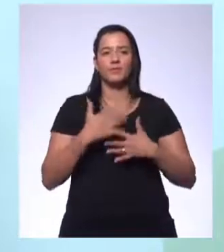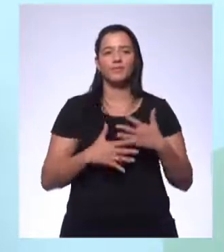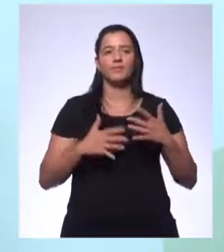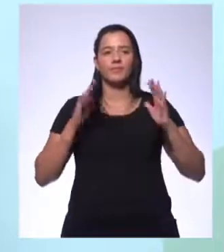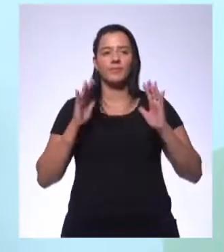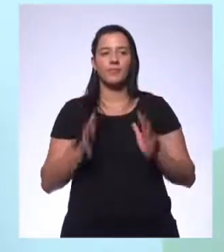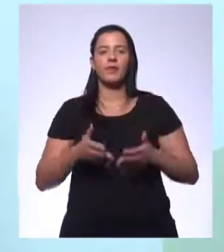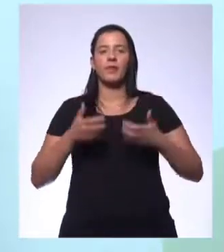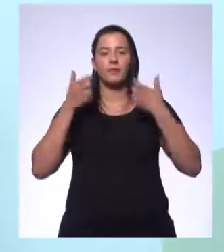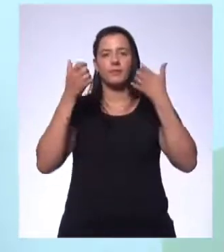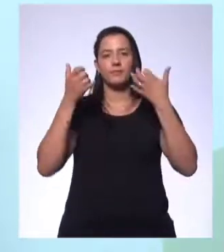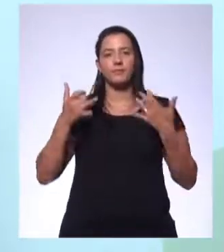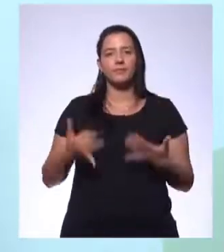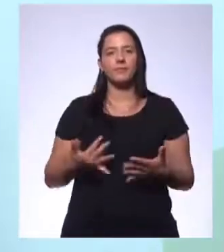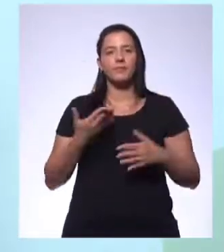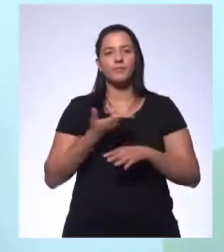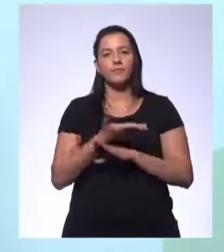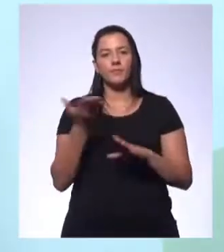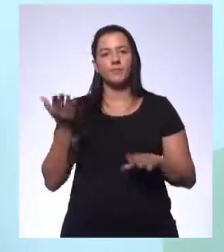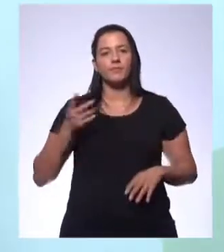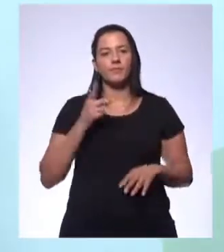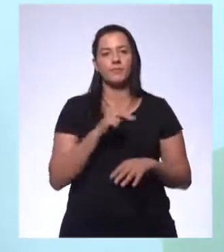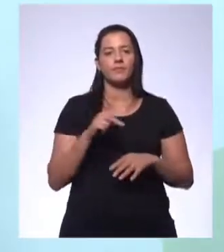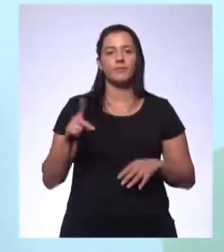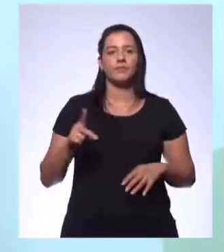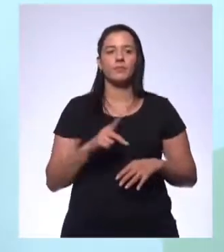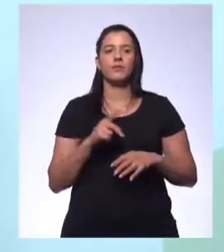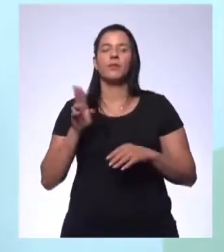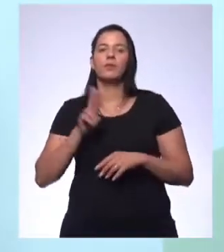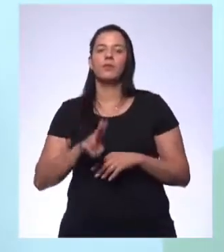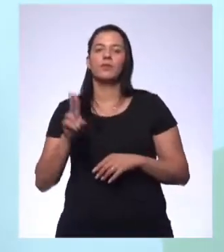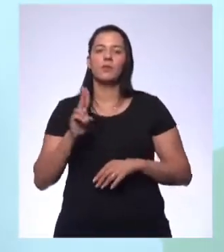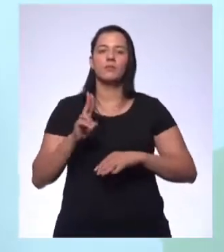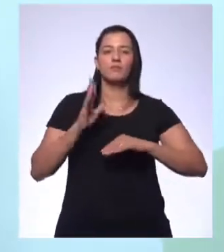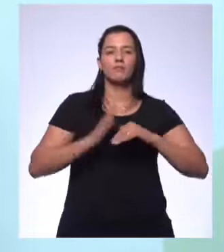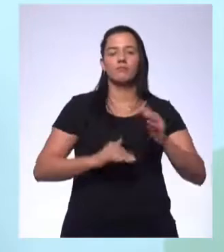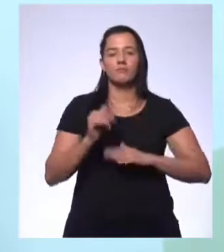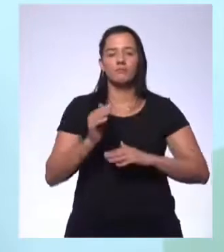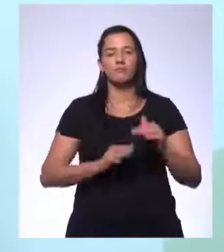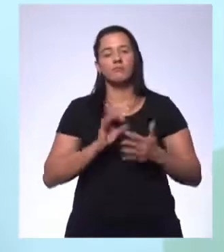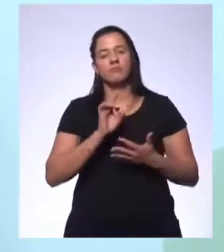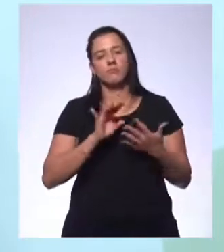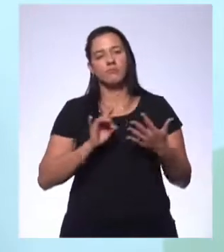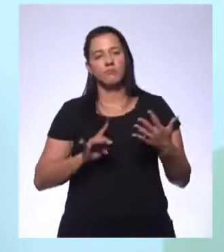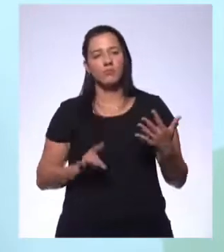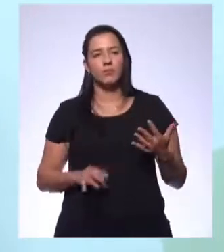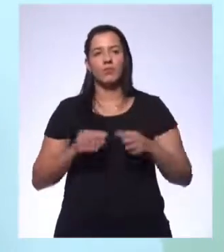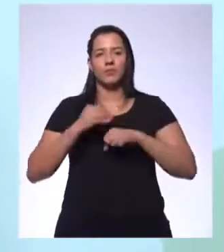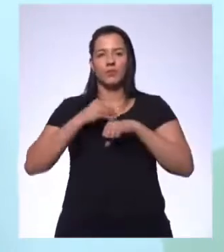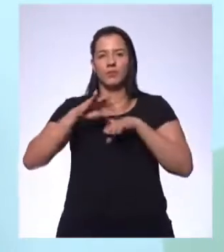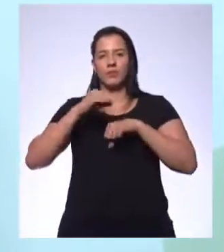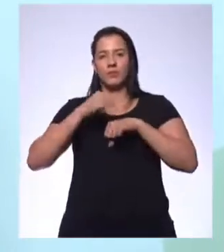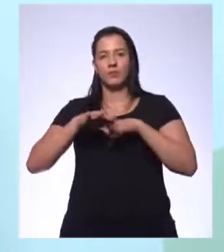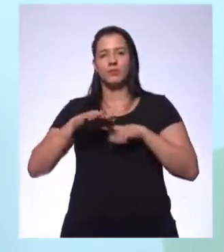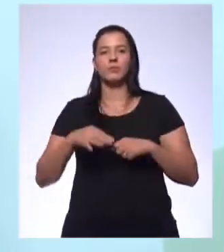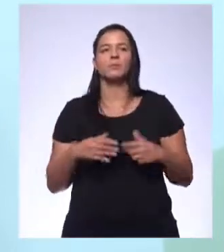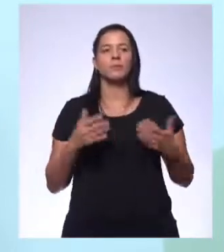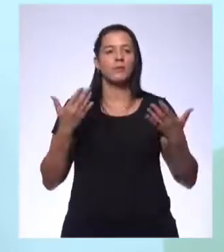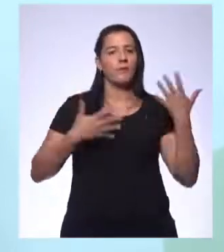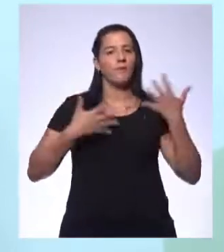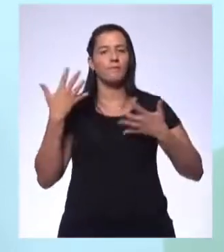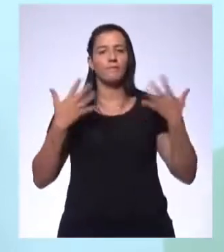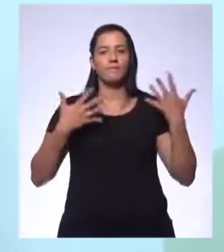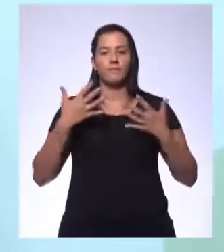tinha sinalizado para os professores que quando a gente começar a se usar as habilidades essenciais, a gente ia dar um toque para não ficar aí